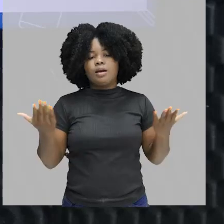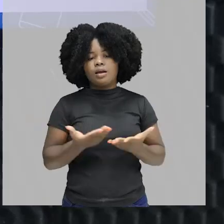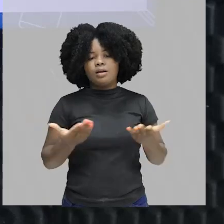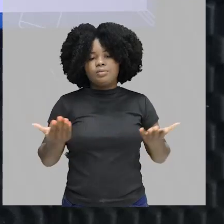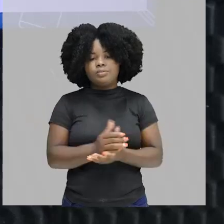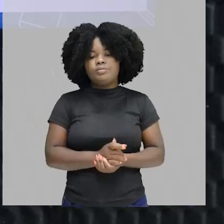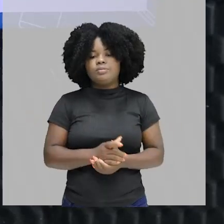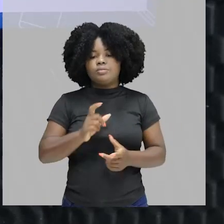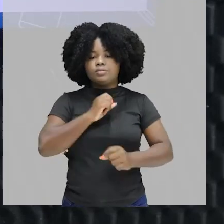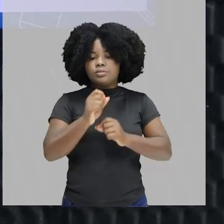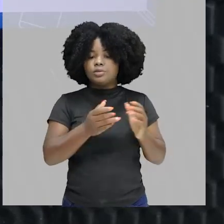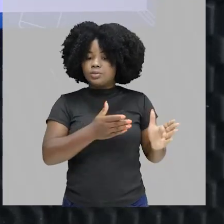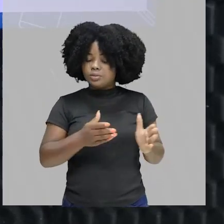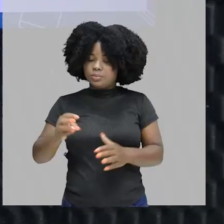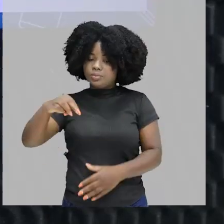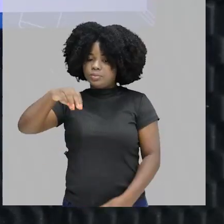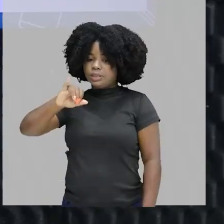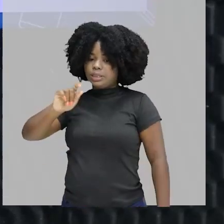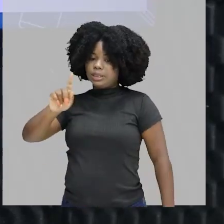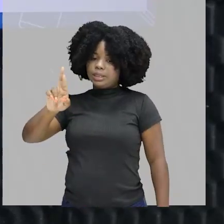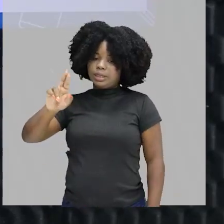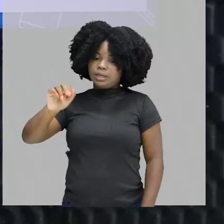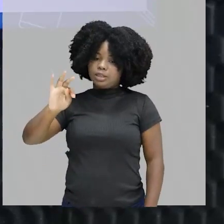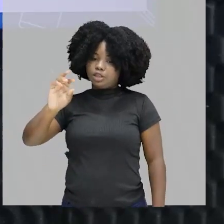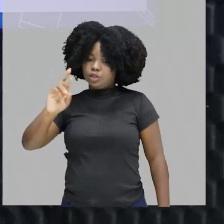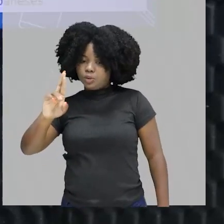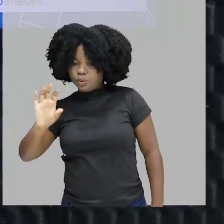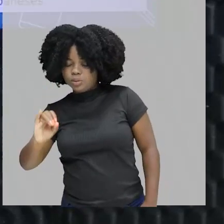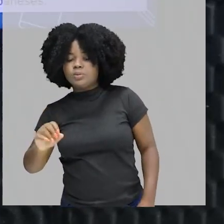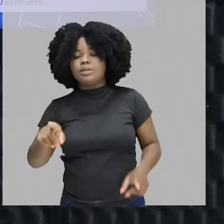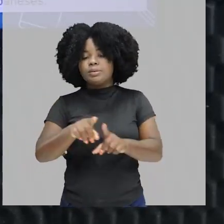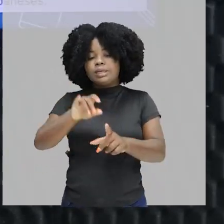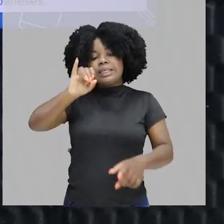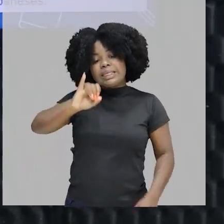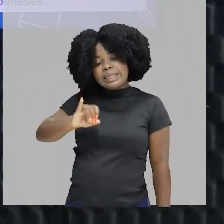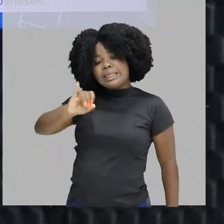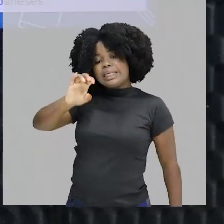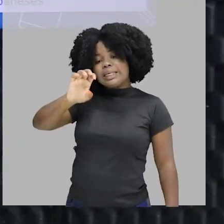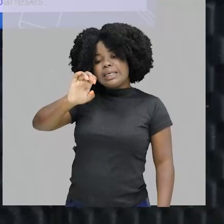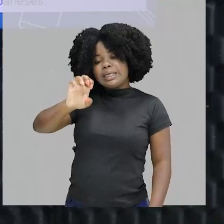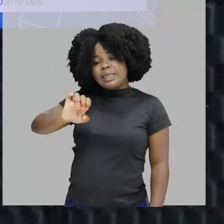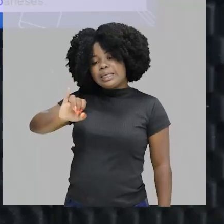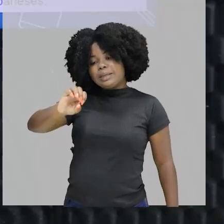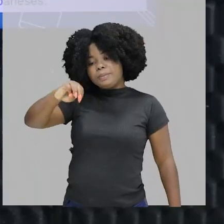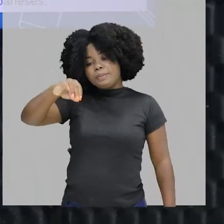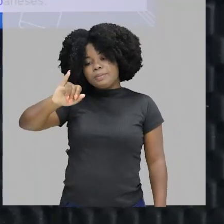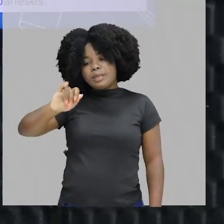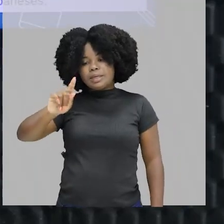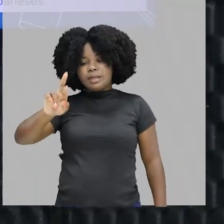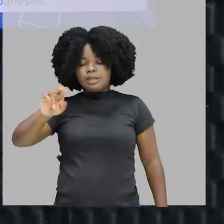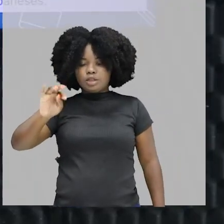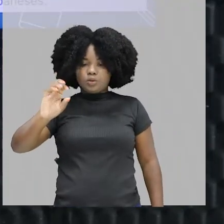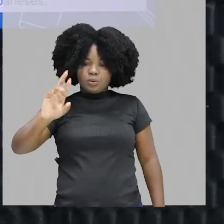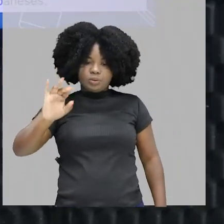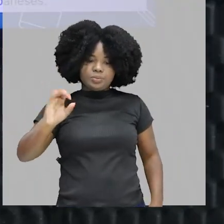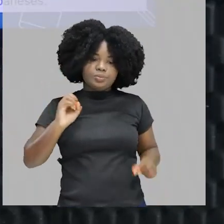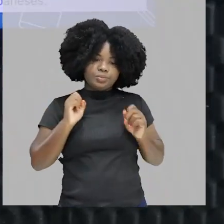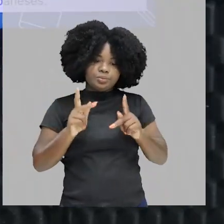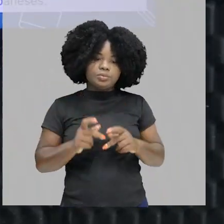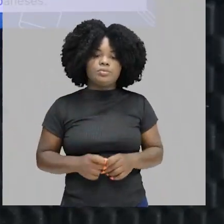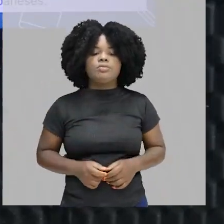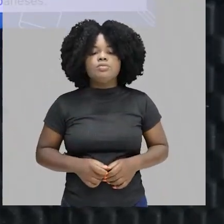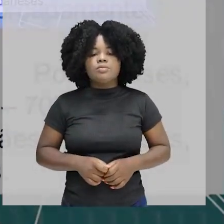processos migratórios e imigratórios, beleza? Primeira coisa importante, galera, é que quando a gente fala das